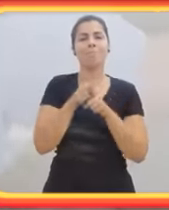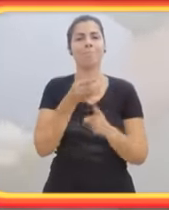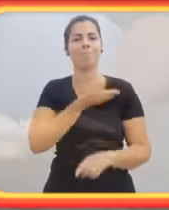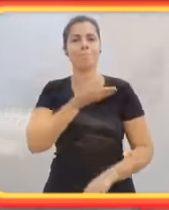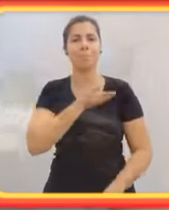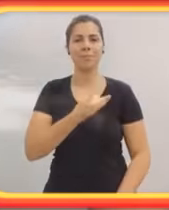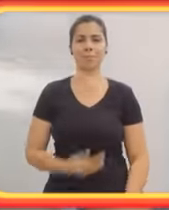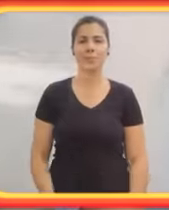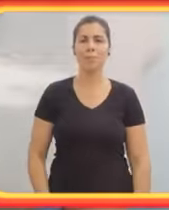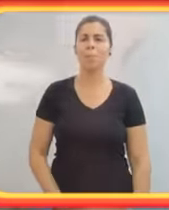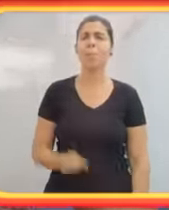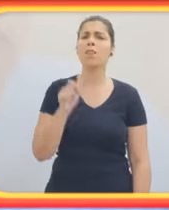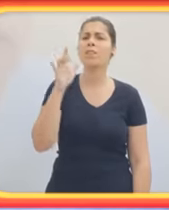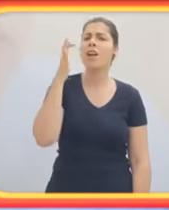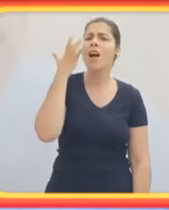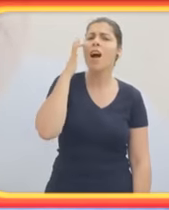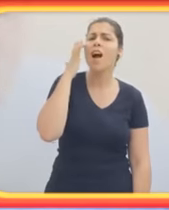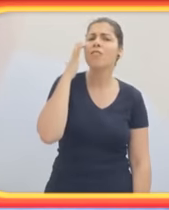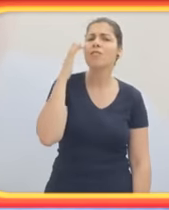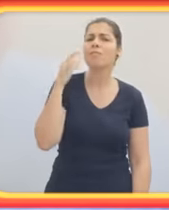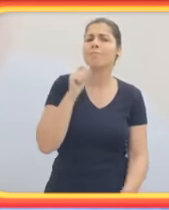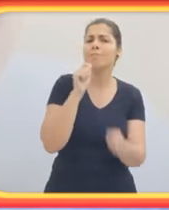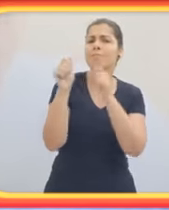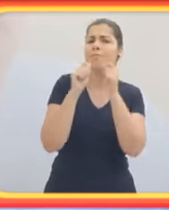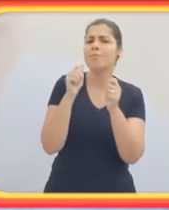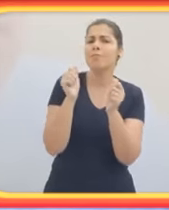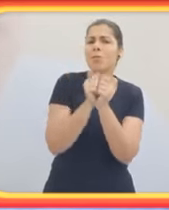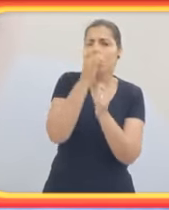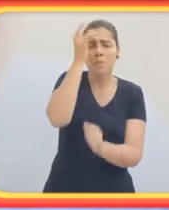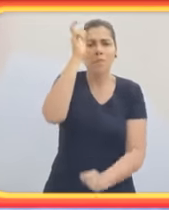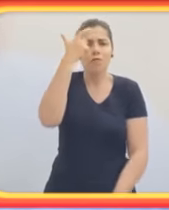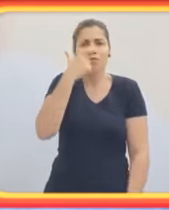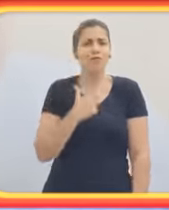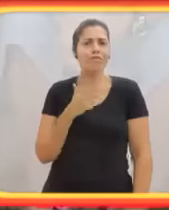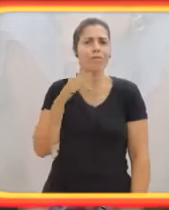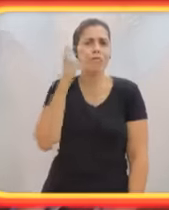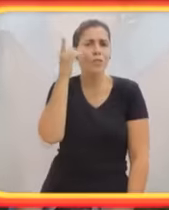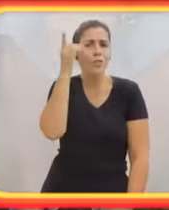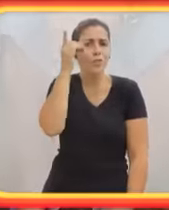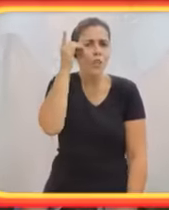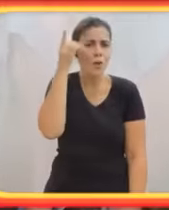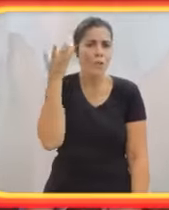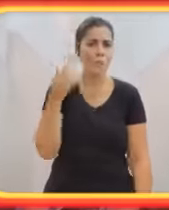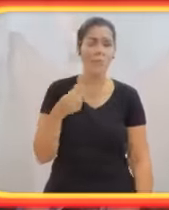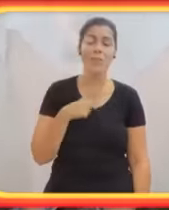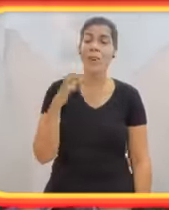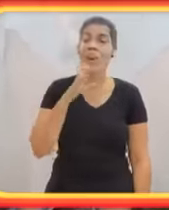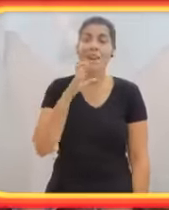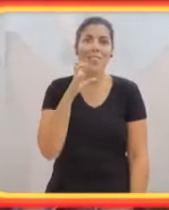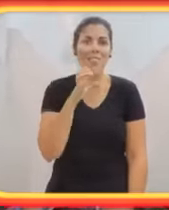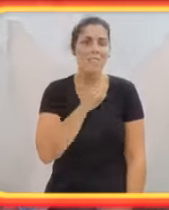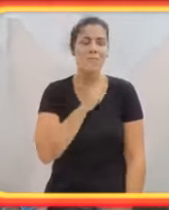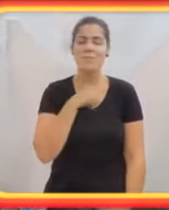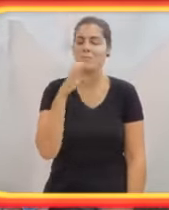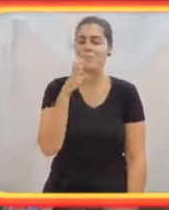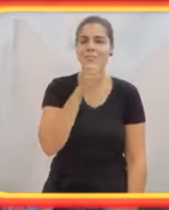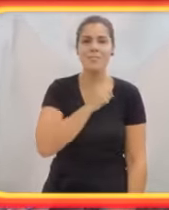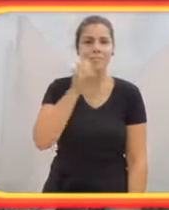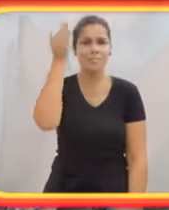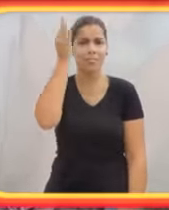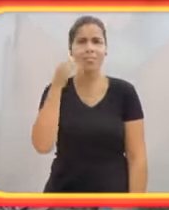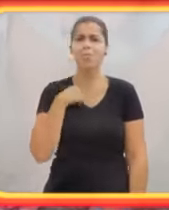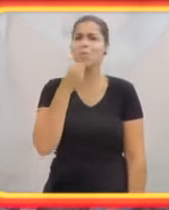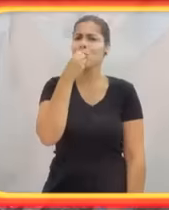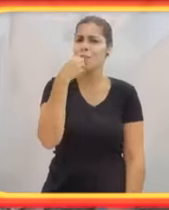se despreocupa de tudo, esquece, só corre atrás da bola, brinca, dribla, reclama, né? Às vezes